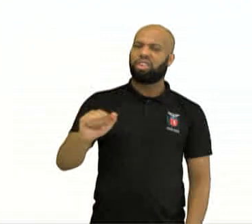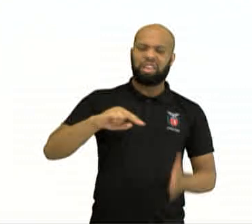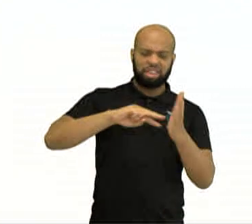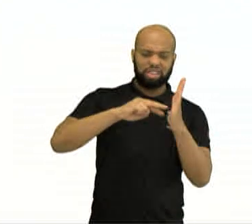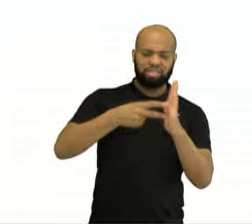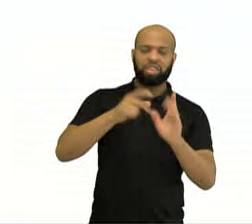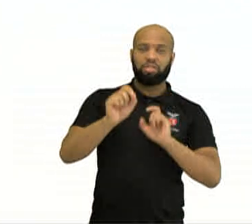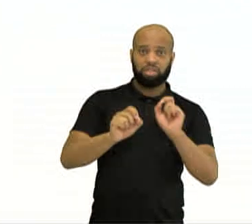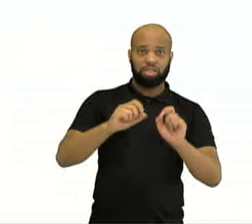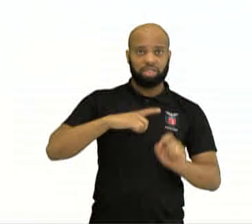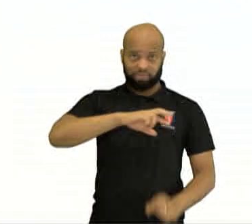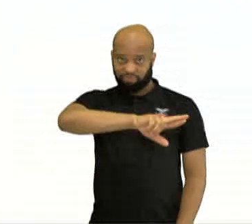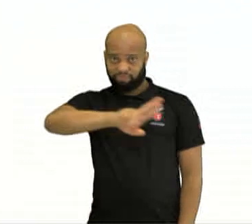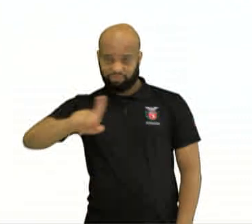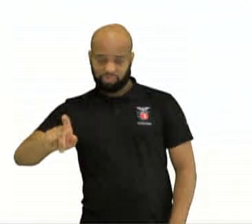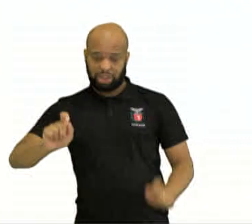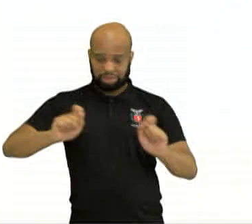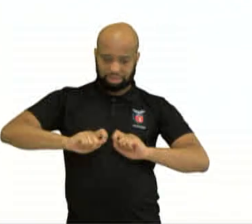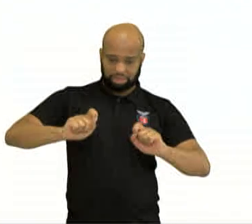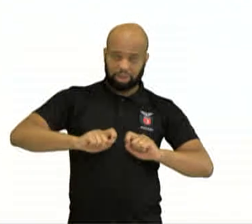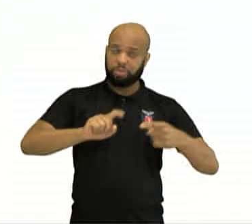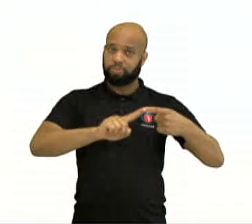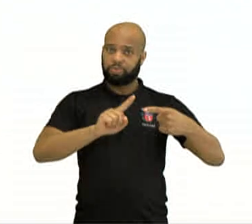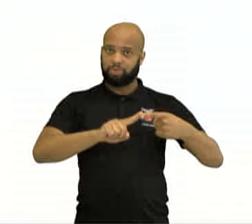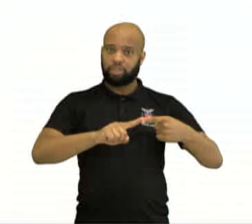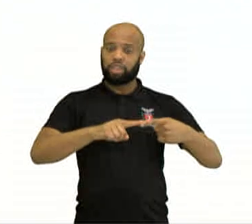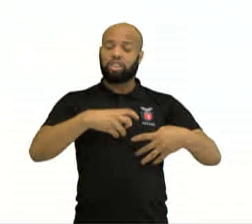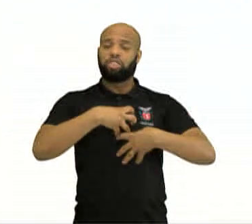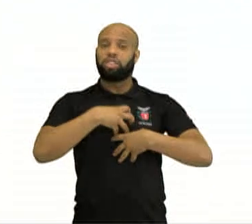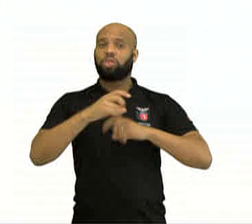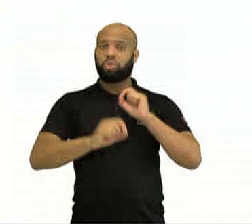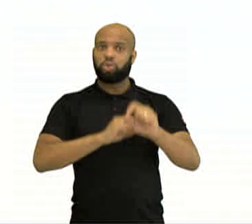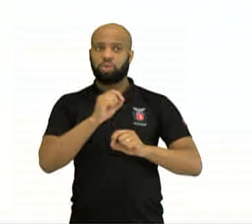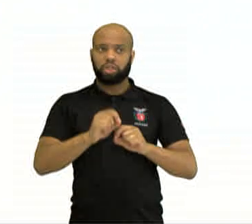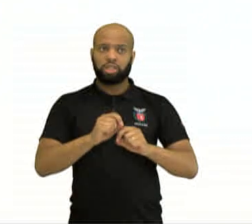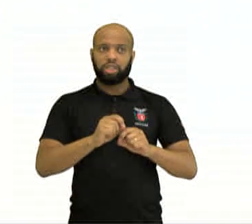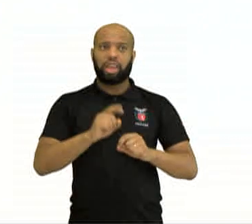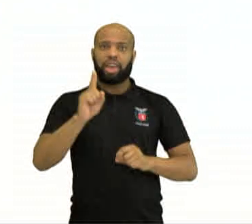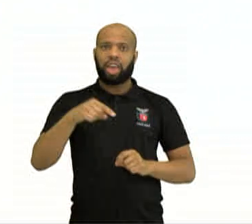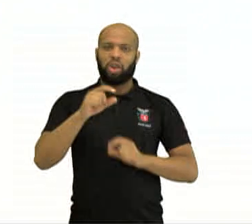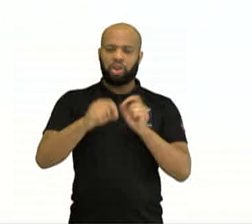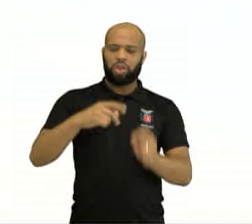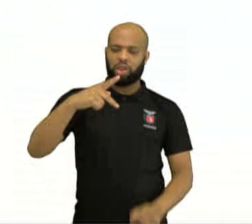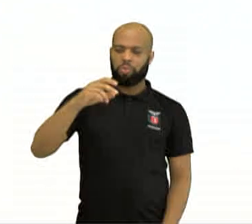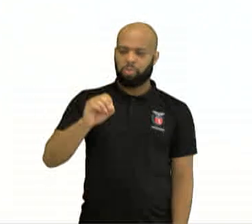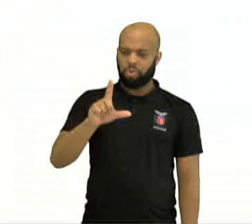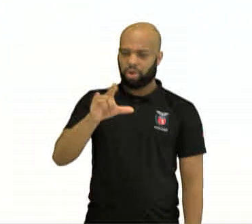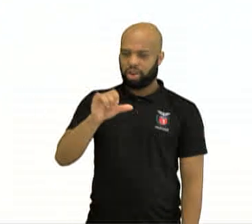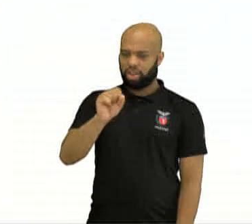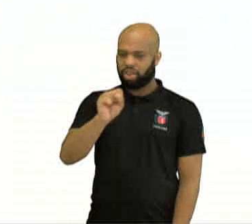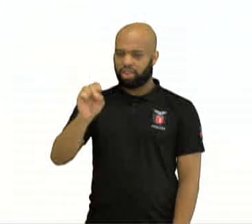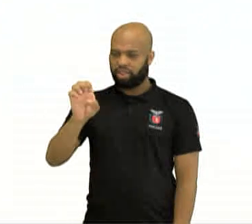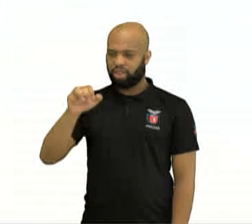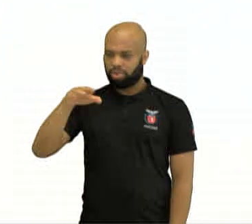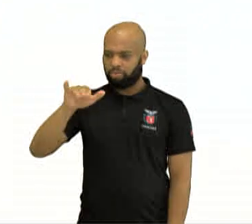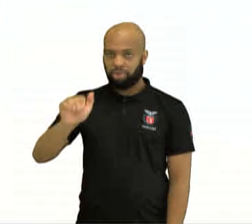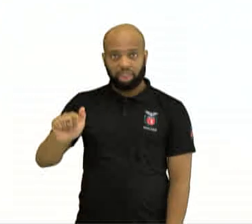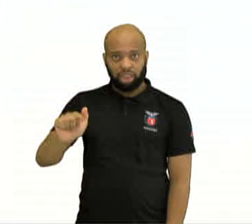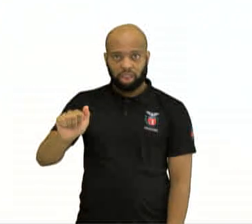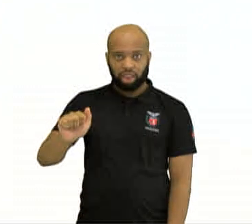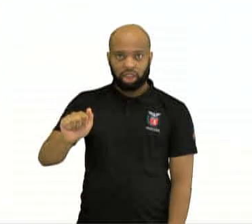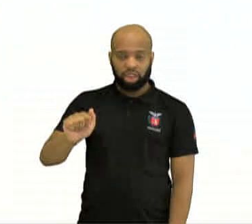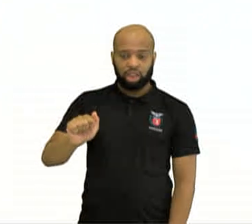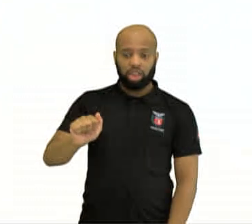Tenho muitas possibilidades. Então, uma possibilidade de sentido seria a polissemia, né? Da palavra nada. Pode